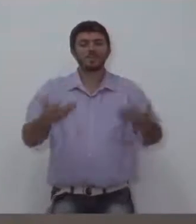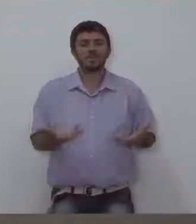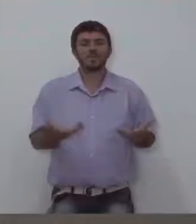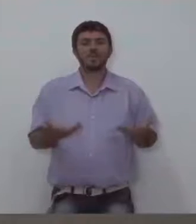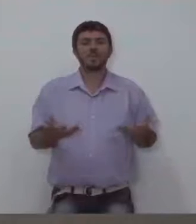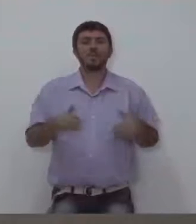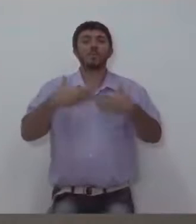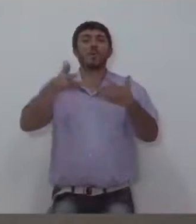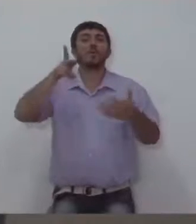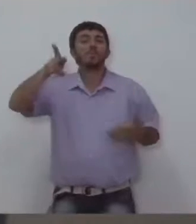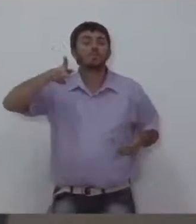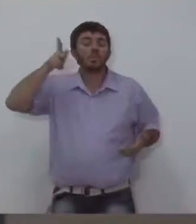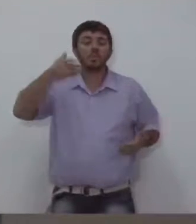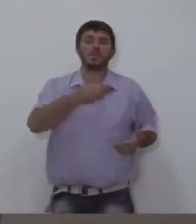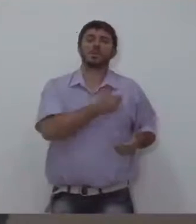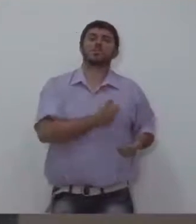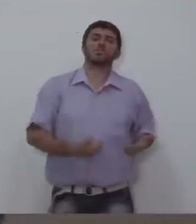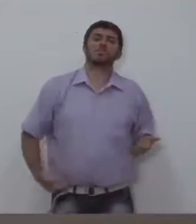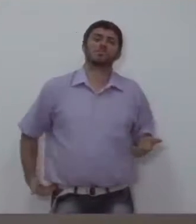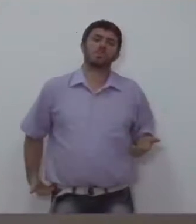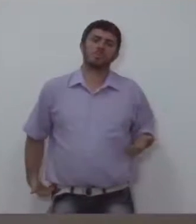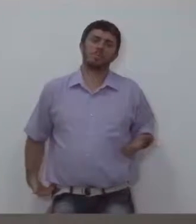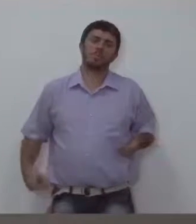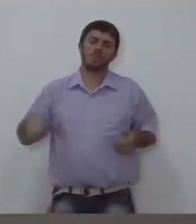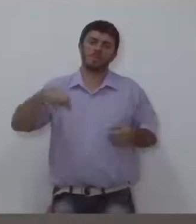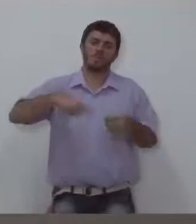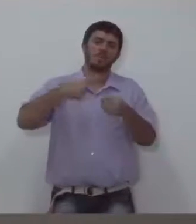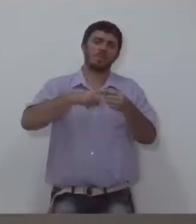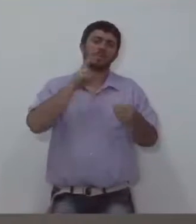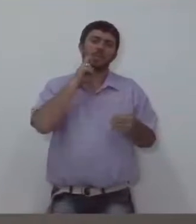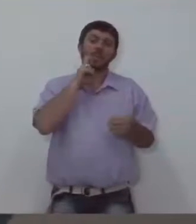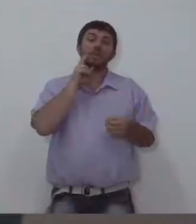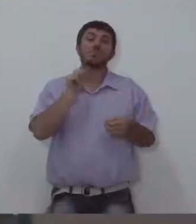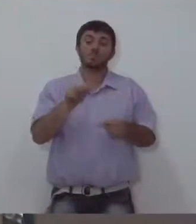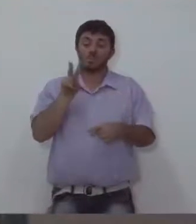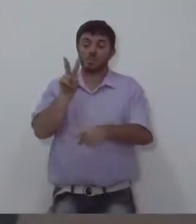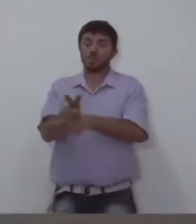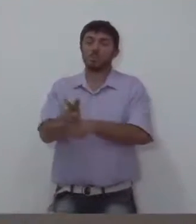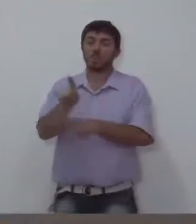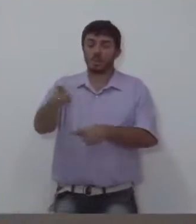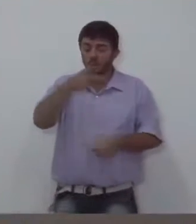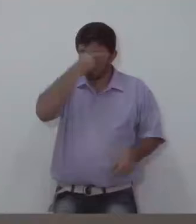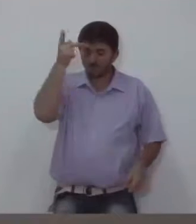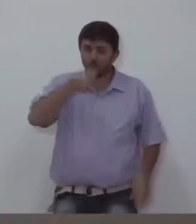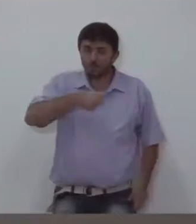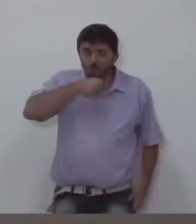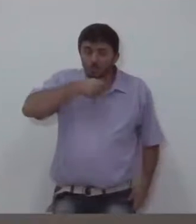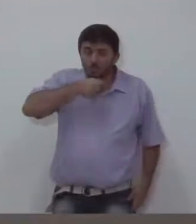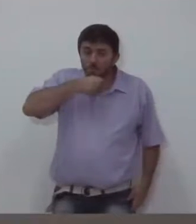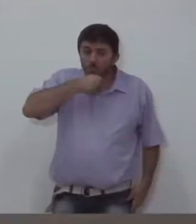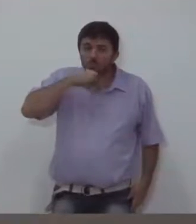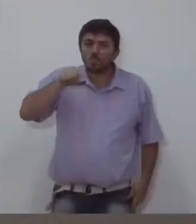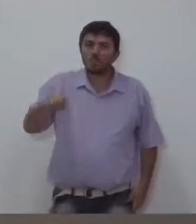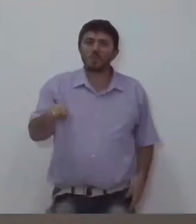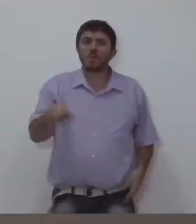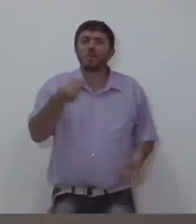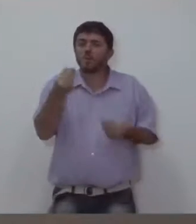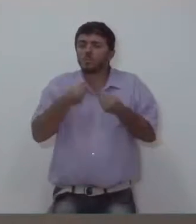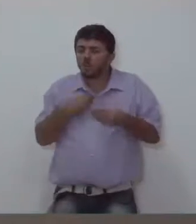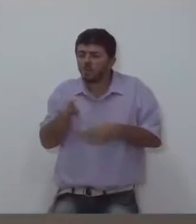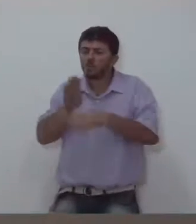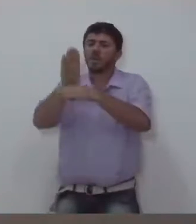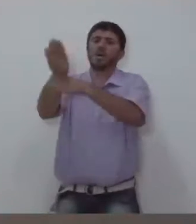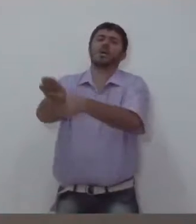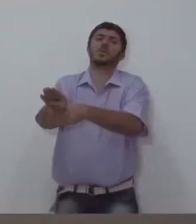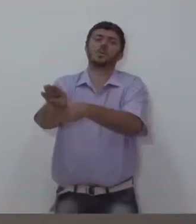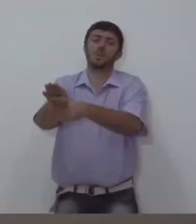Qual que é a política pública do município para cuidar do idoso? Como que a gente pode facilitar a vida do nosso idoso? Não